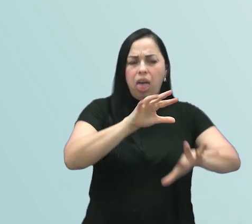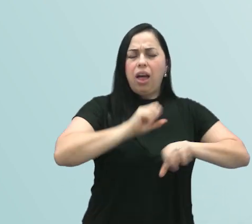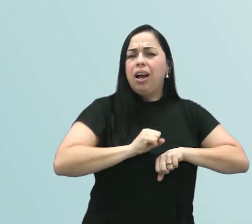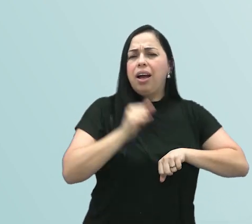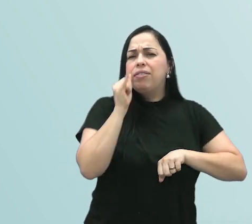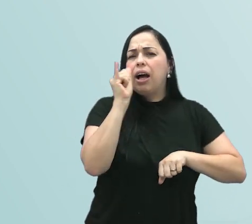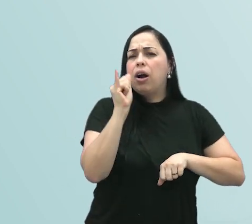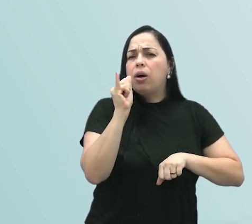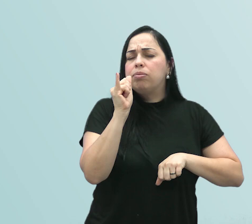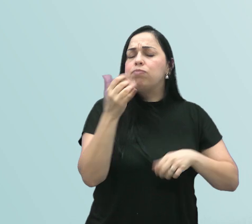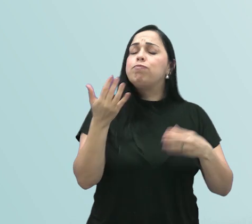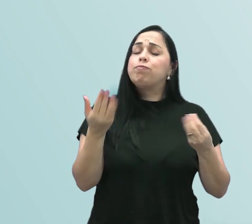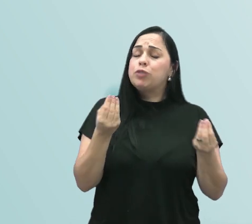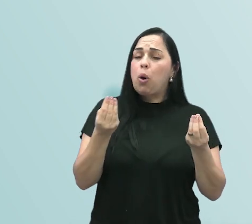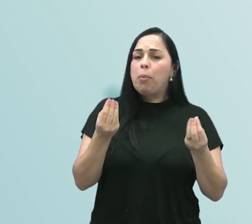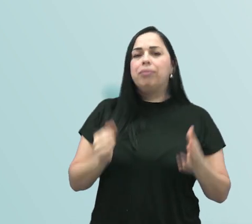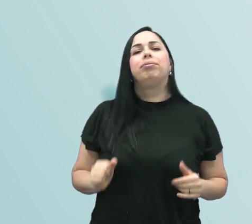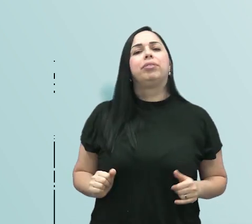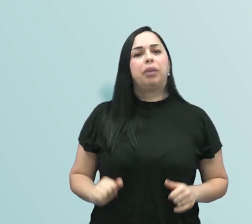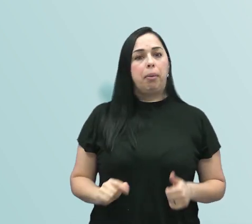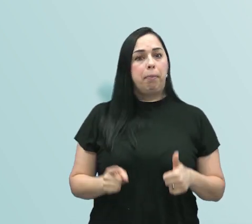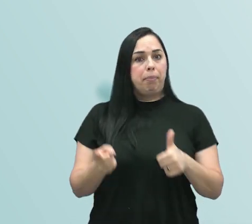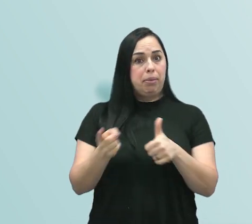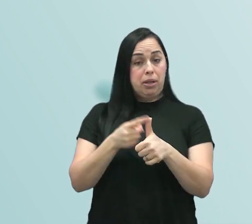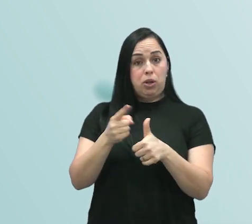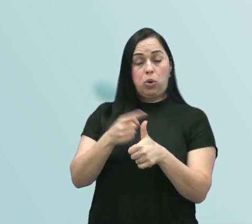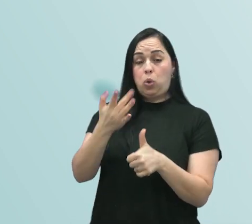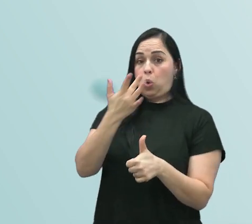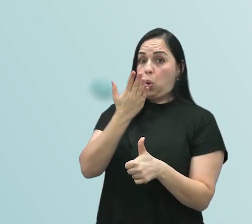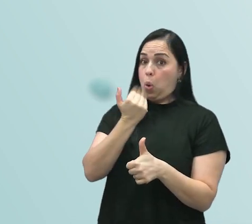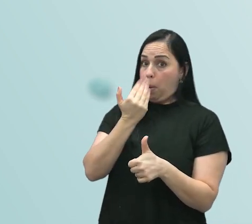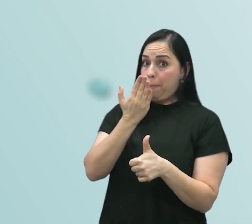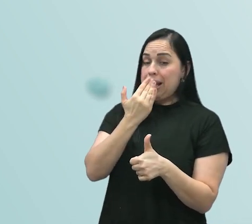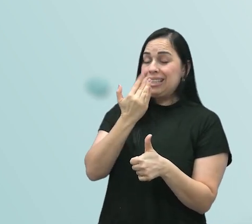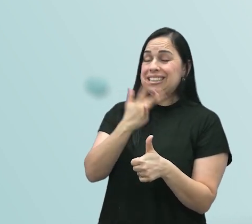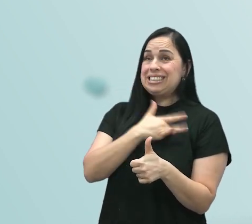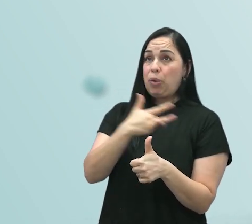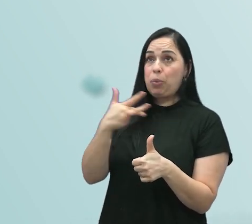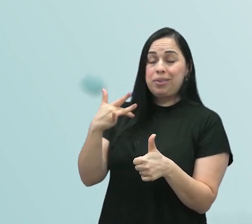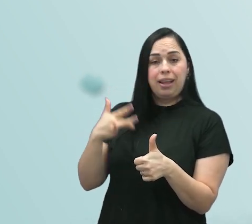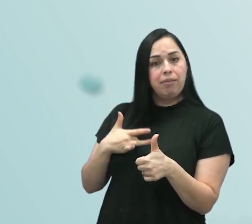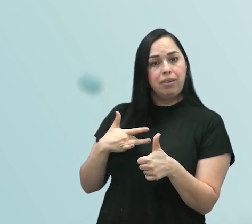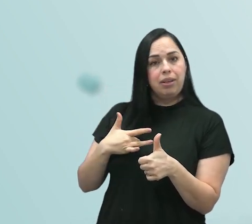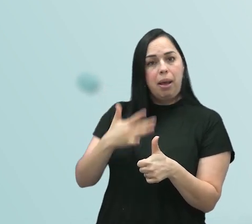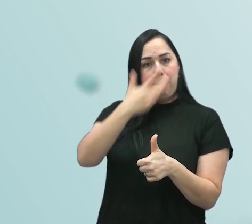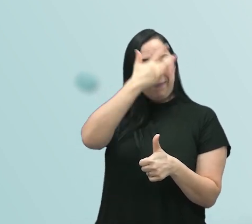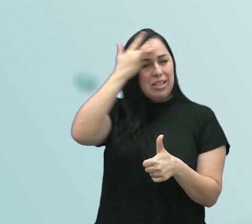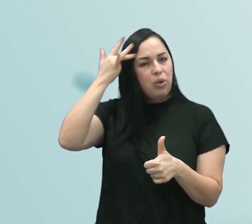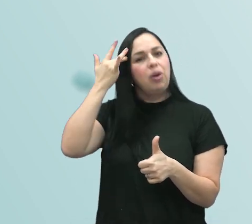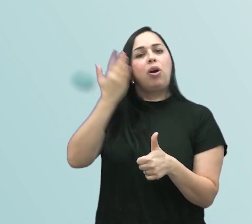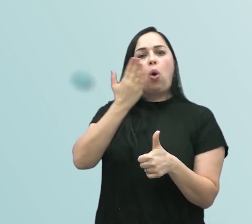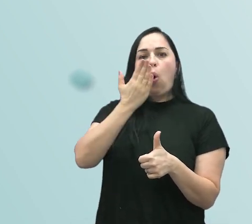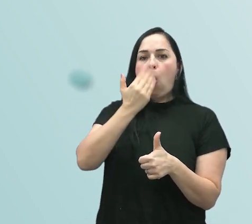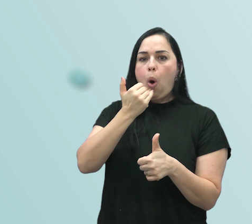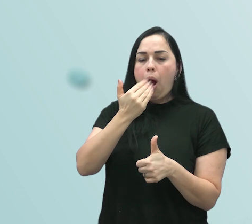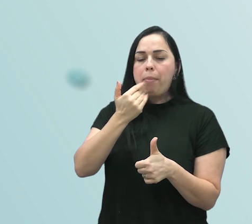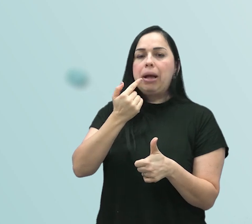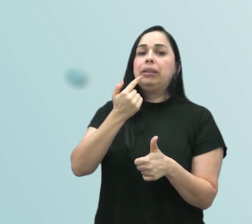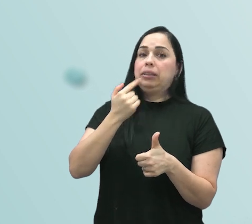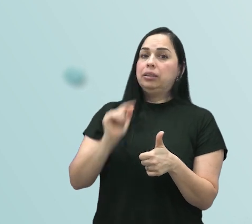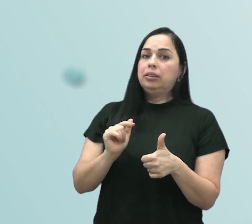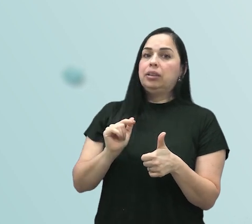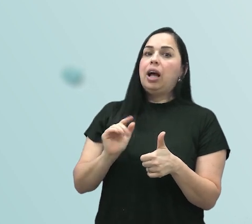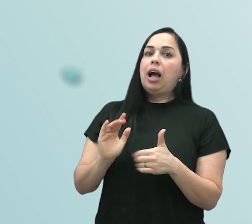resfriados. Primeira coisa seria manter uma boa alimentação. Uma pessoa bem nutrida, com os